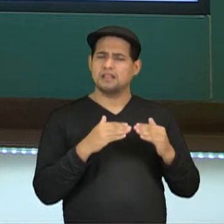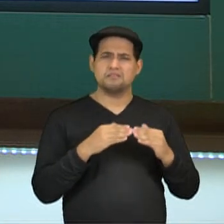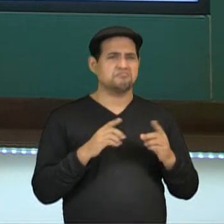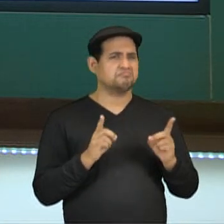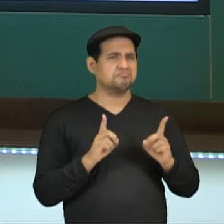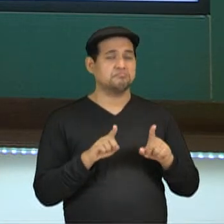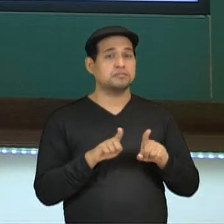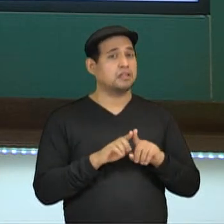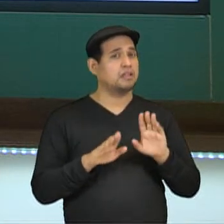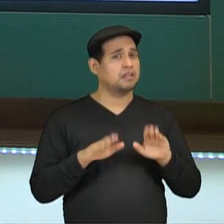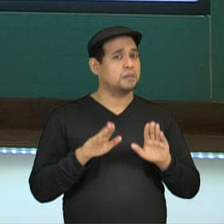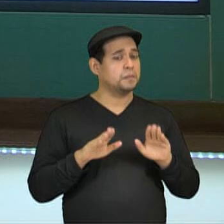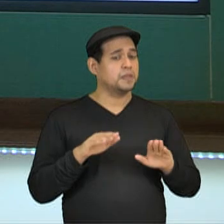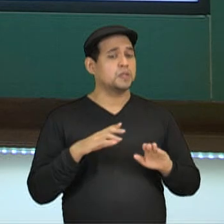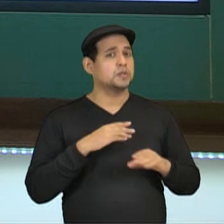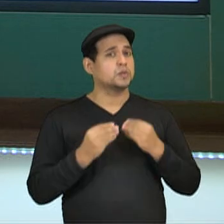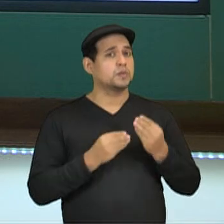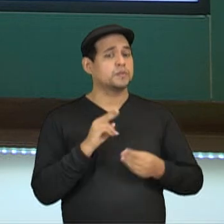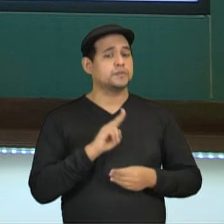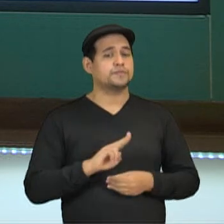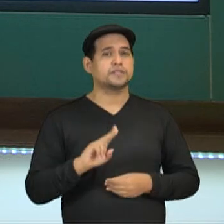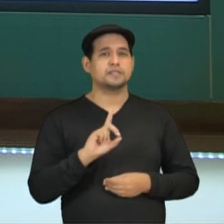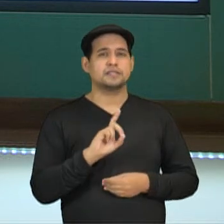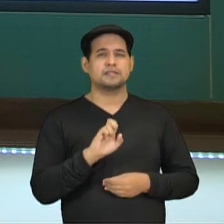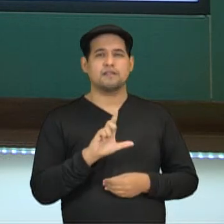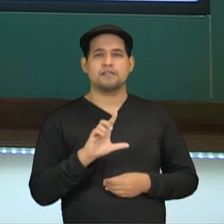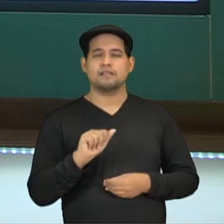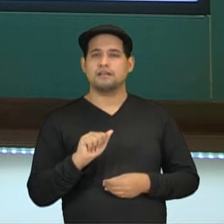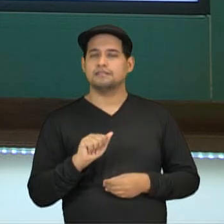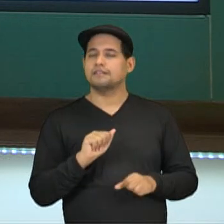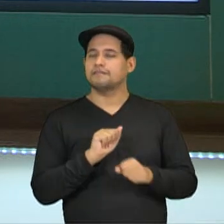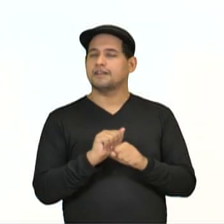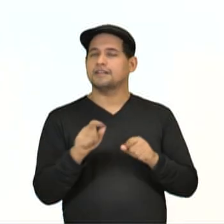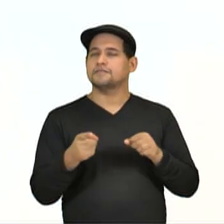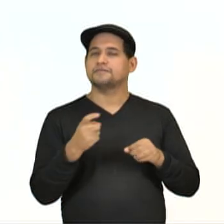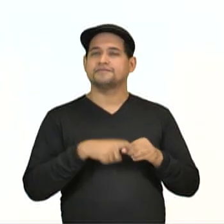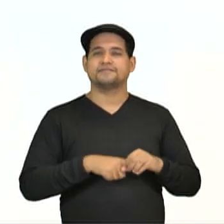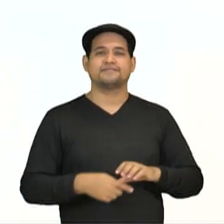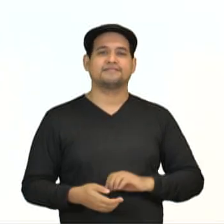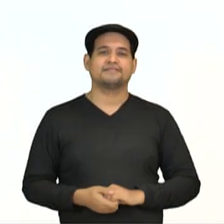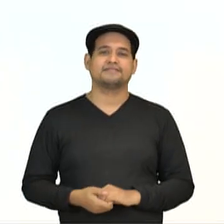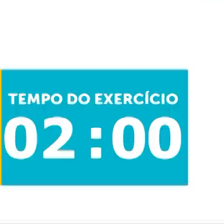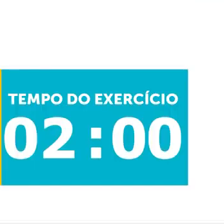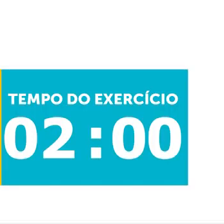solução, dependendo do sinal do delta, lembra? Faz aí que eu já volto.